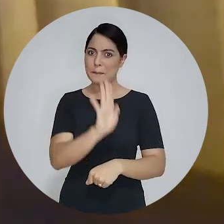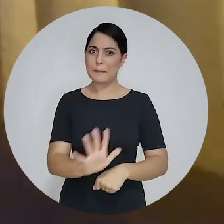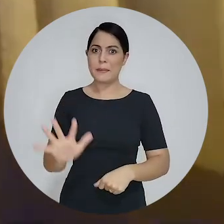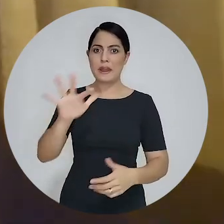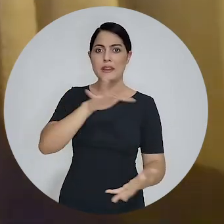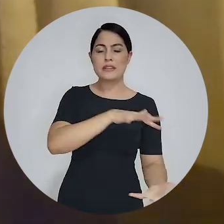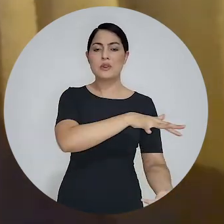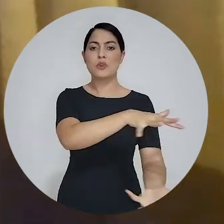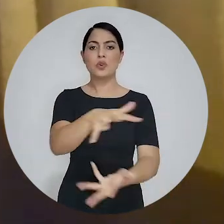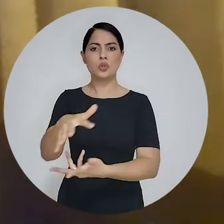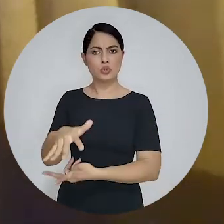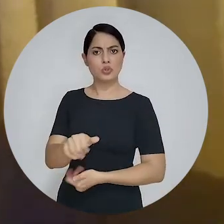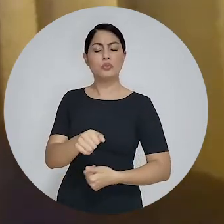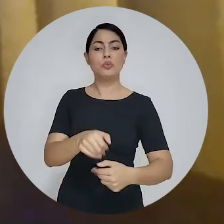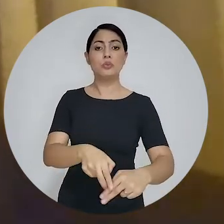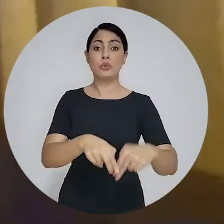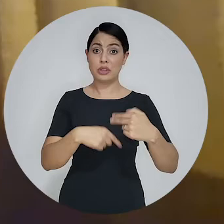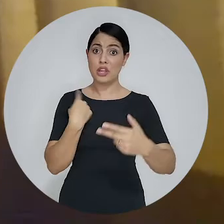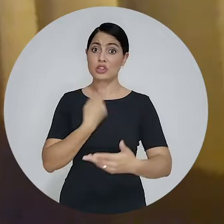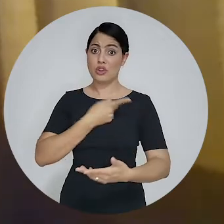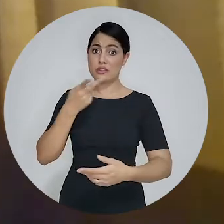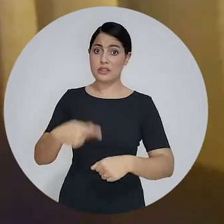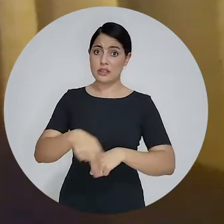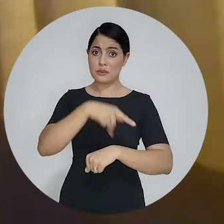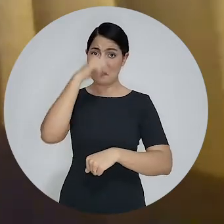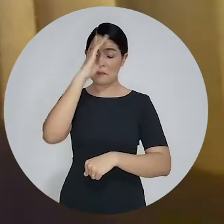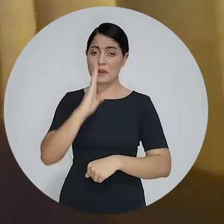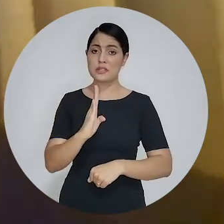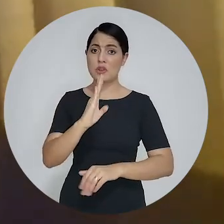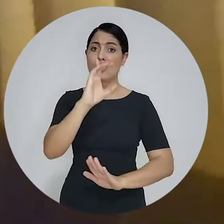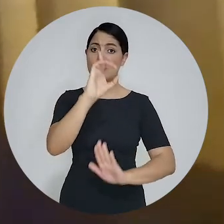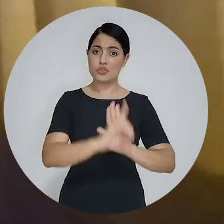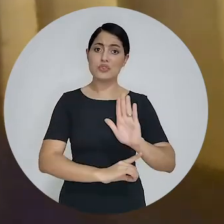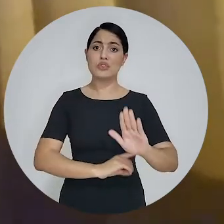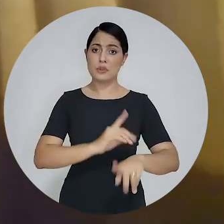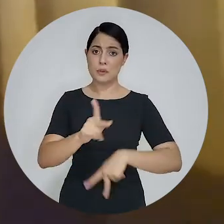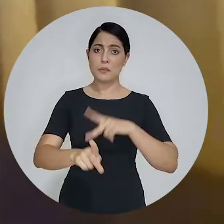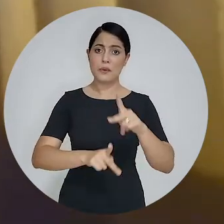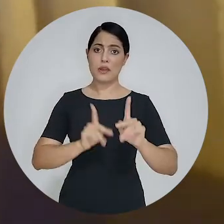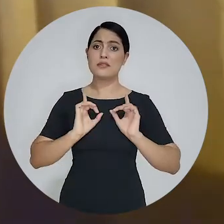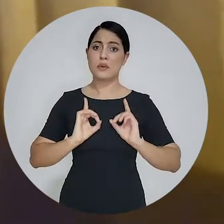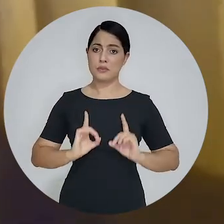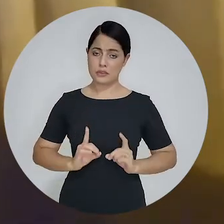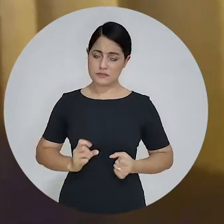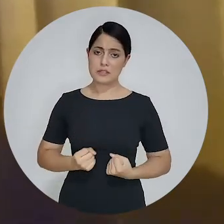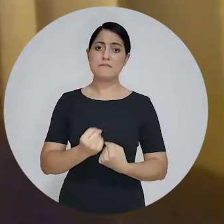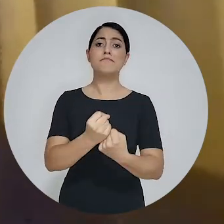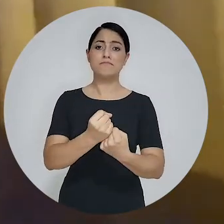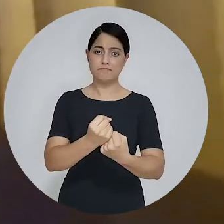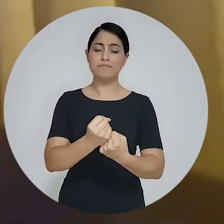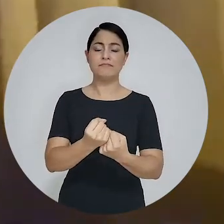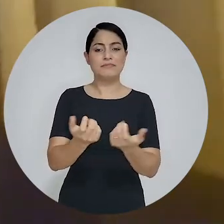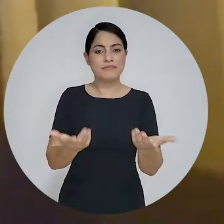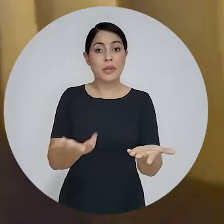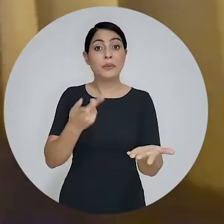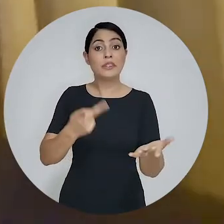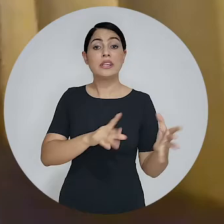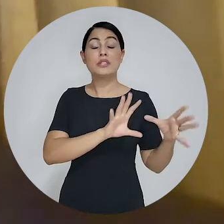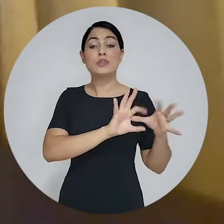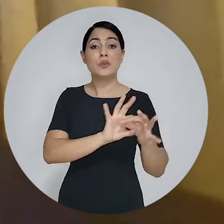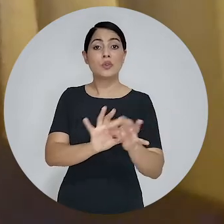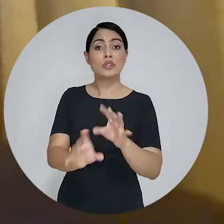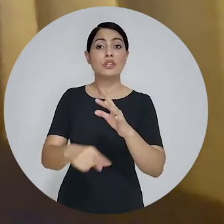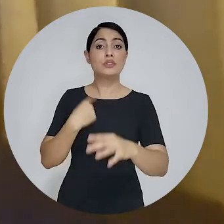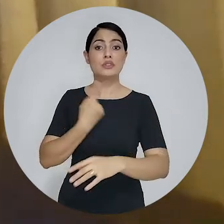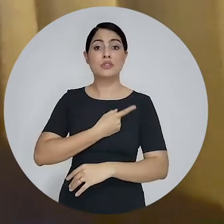nacionais e internacionais assumidos pelo Brasil na proteção e promoção dos direitos das pessoas com deficiência. E por